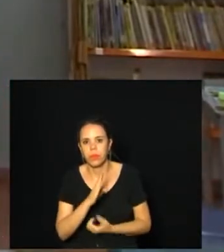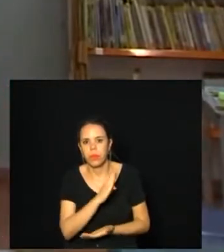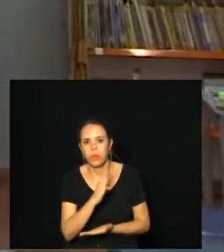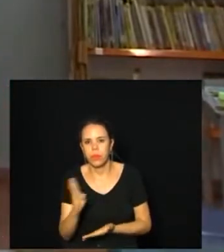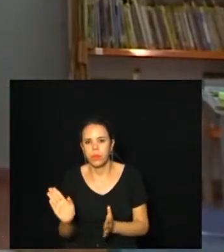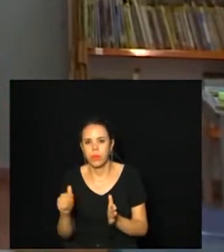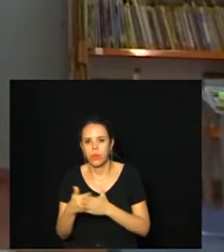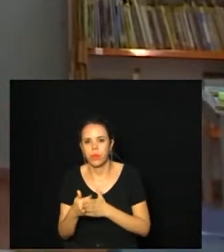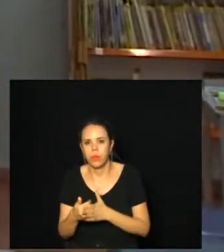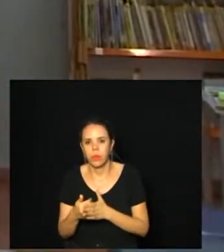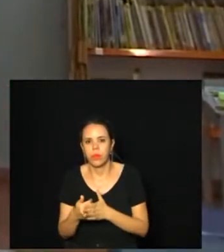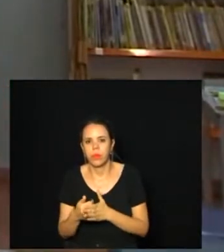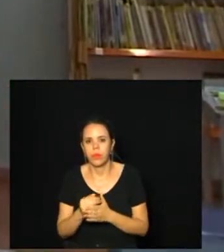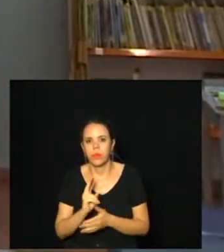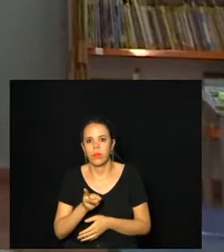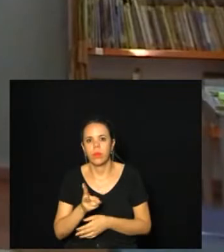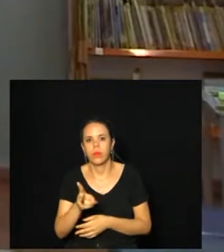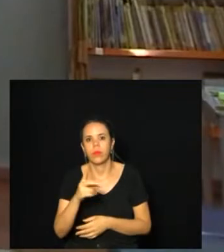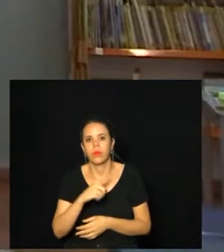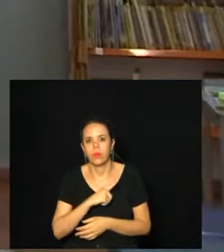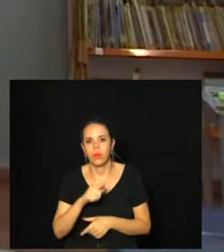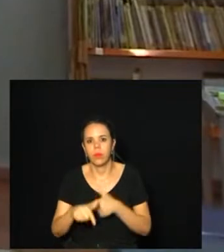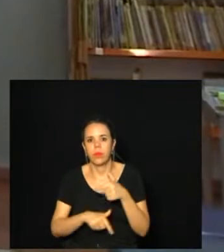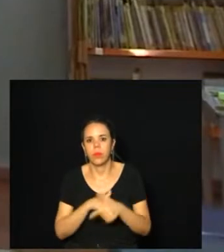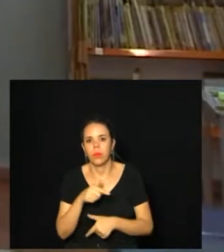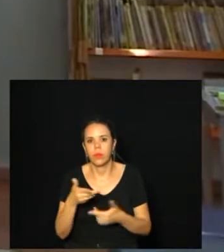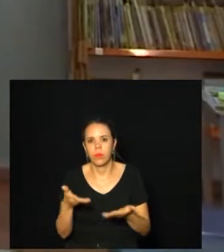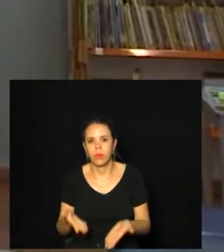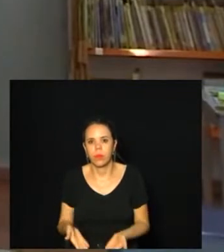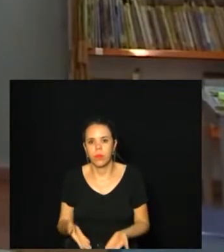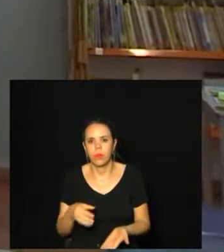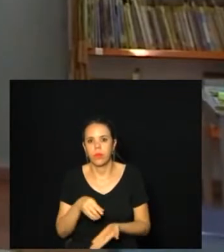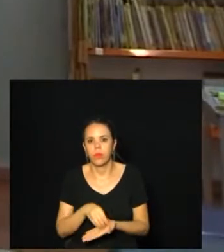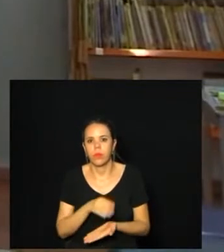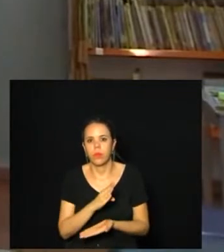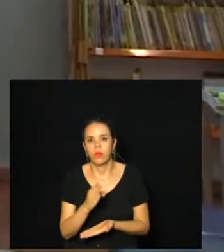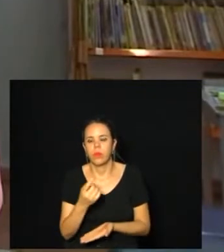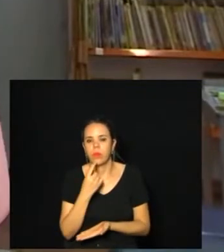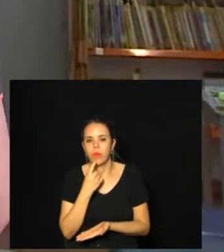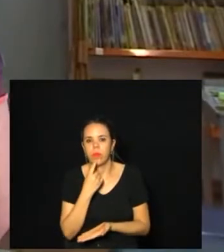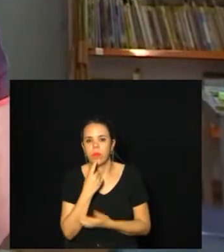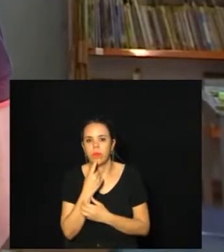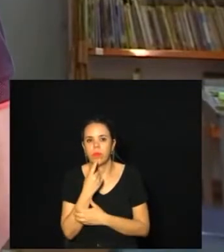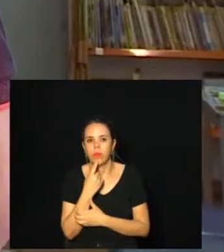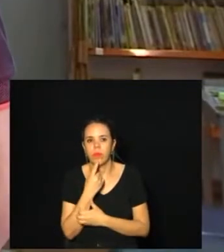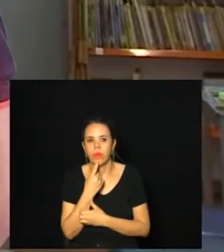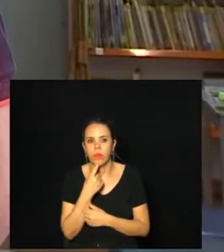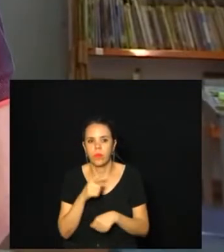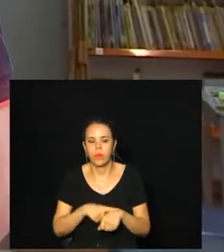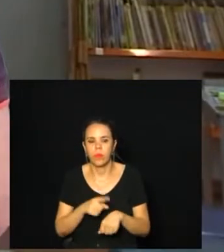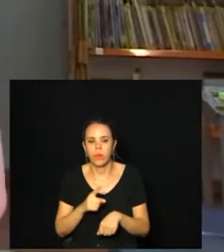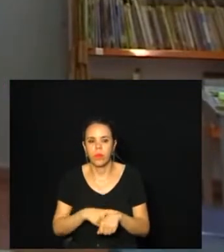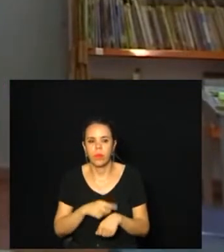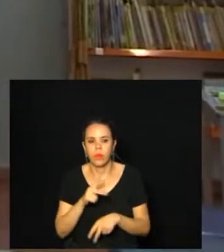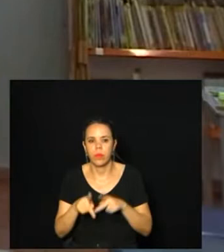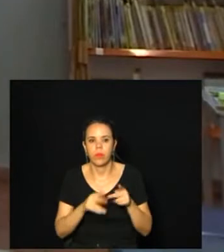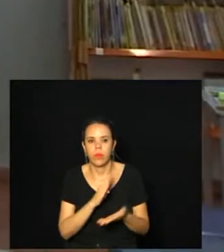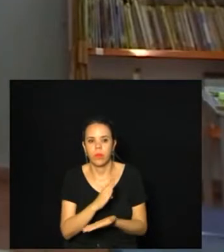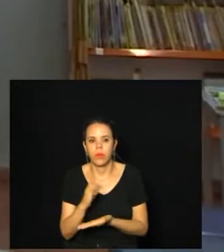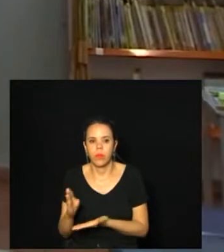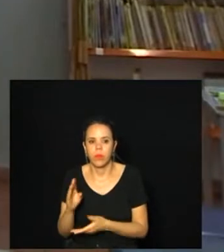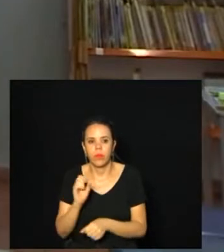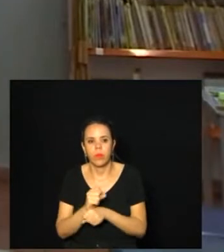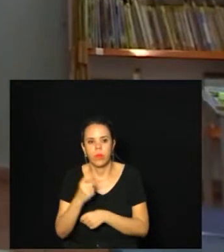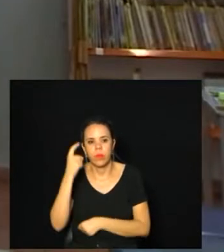fechou, mas os bibliotecários continuaram trabalhando aqui na rede de bibliotecas em Campinas. Então, foi um momento dos bibliotecários parar